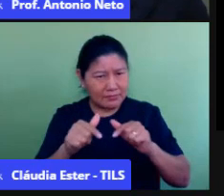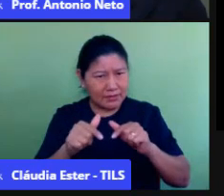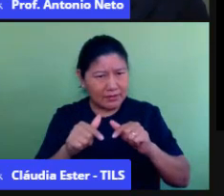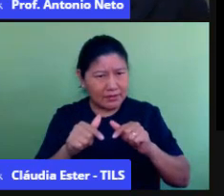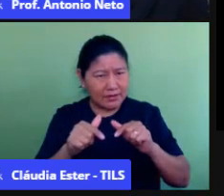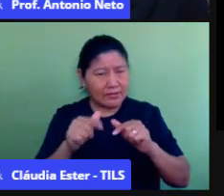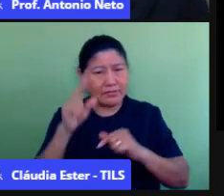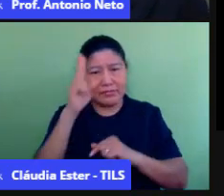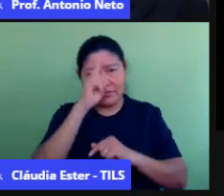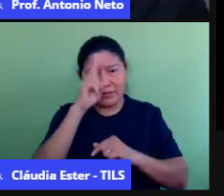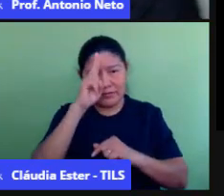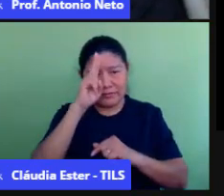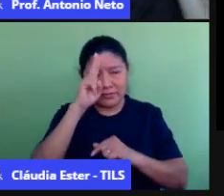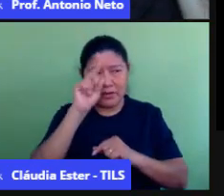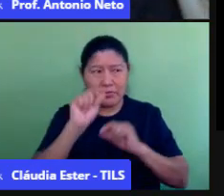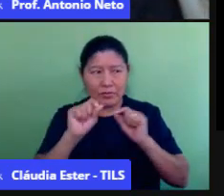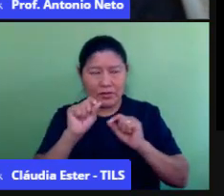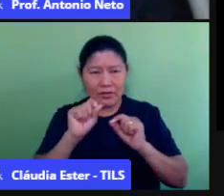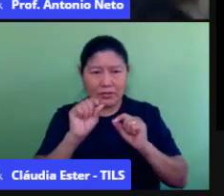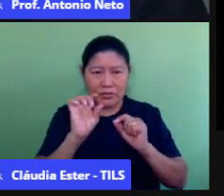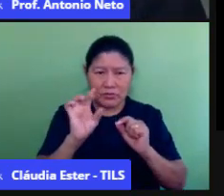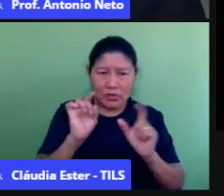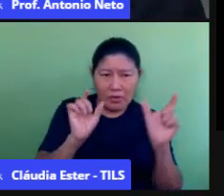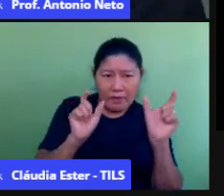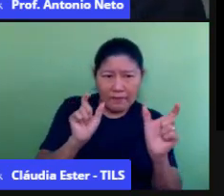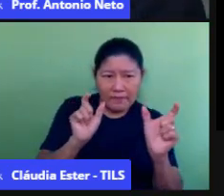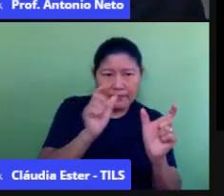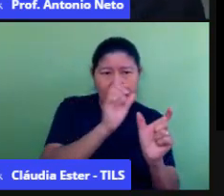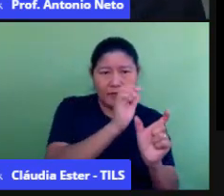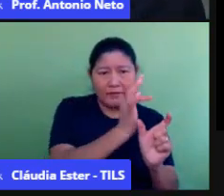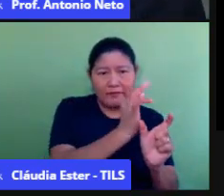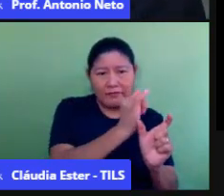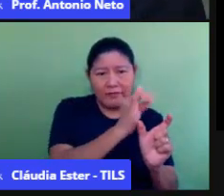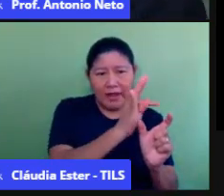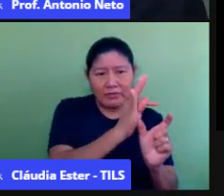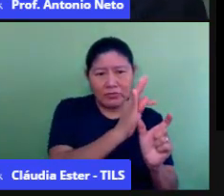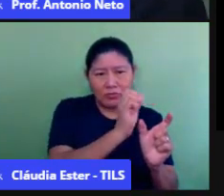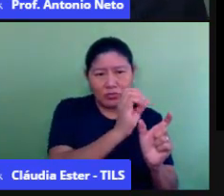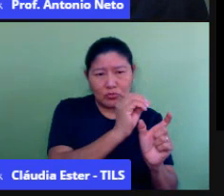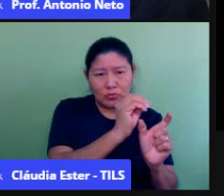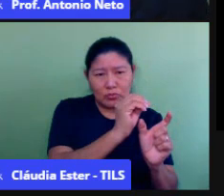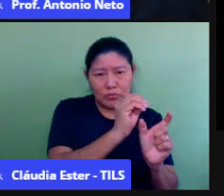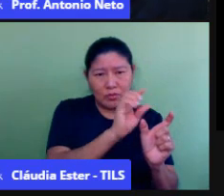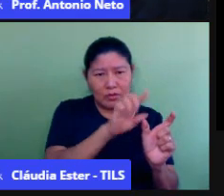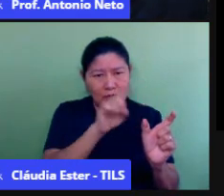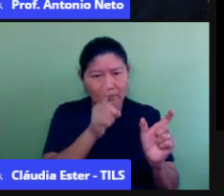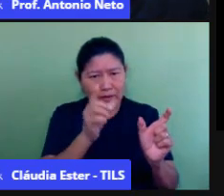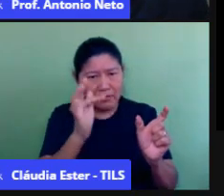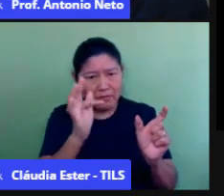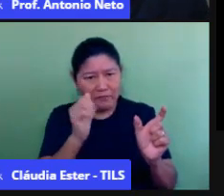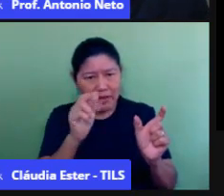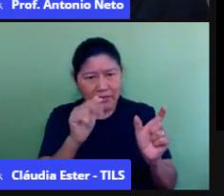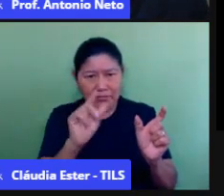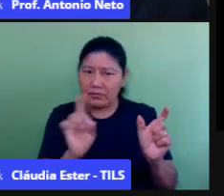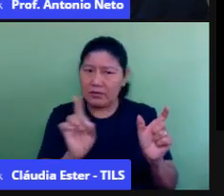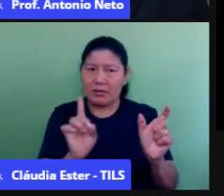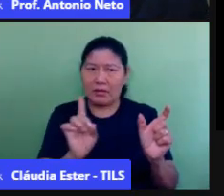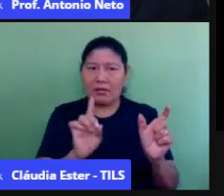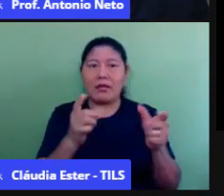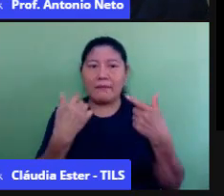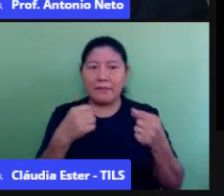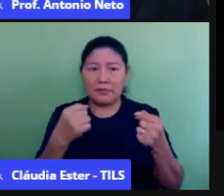fato, mas entender o período que está acontecendo, né? Esse fato, o que ele traz